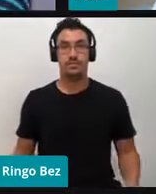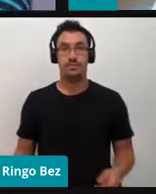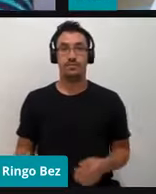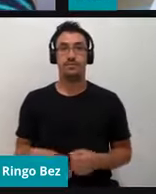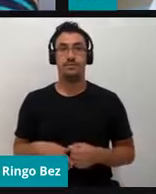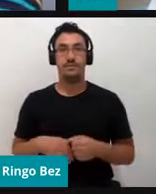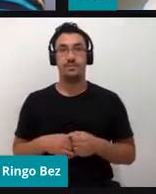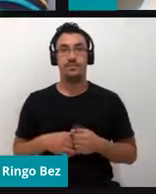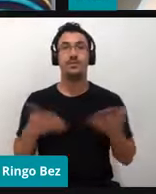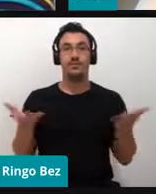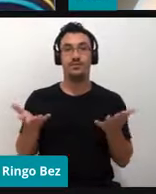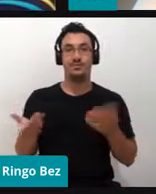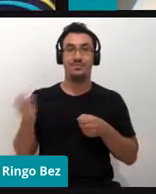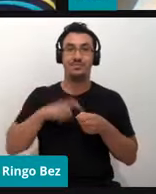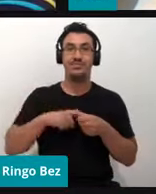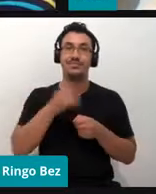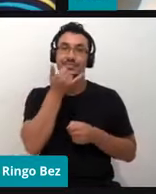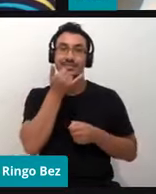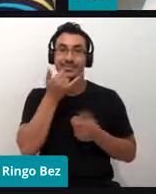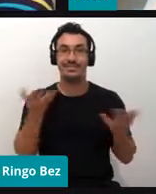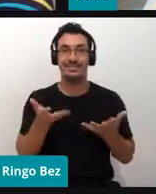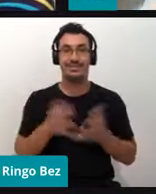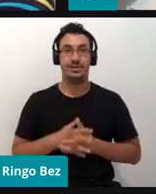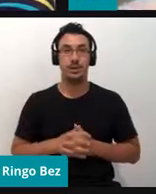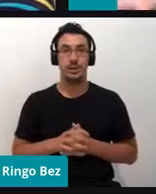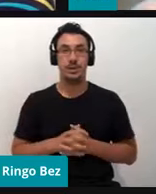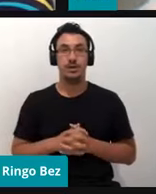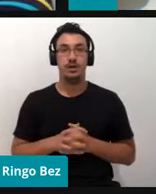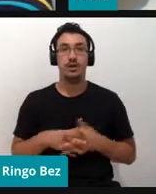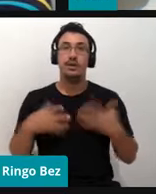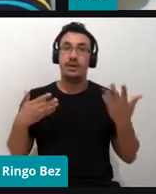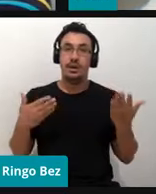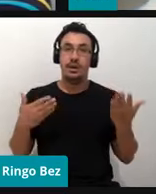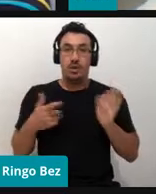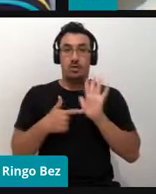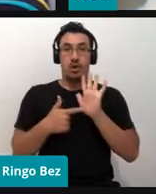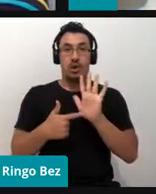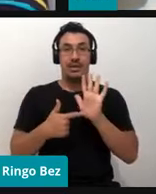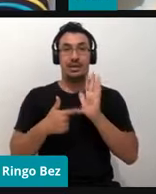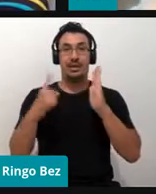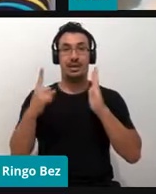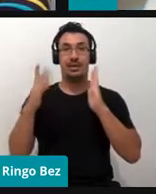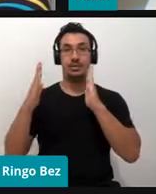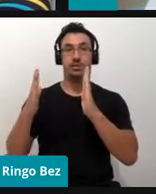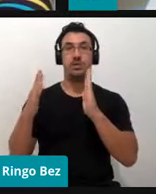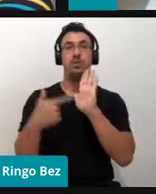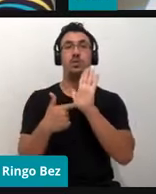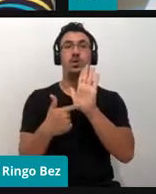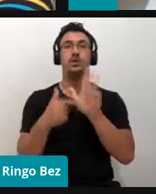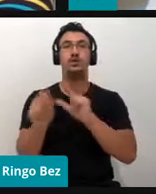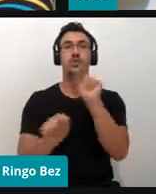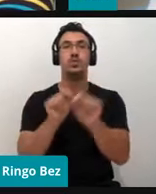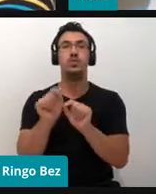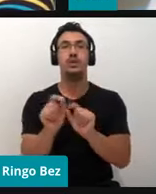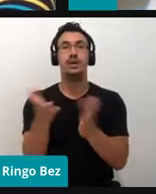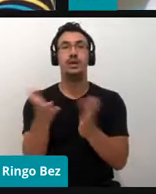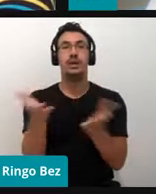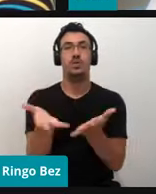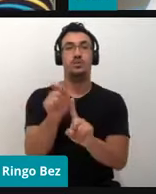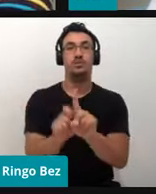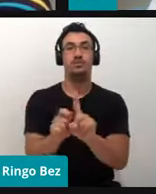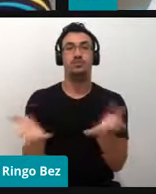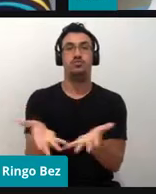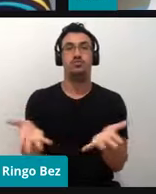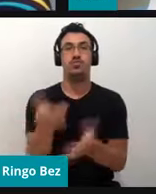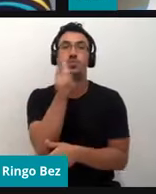tá aqui, voltei, desculpe. Essa primeira parte aqui da minha explanação está mostrando, ó, estamos no meio de uma crise hídrica.